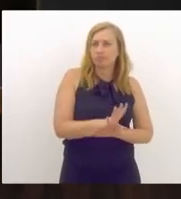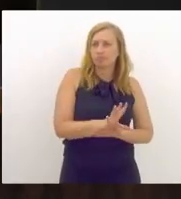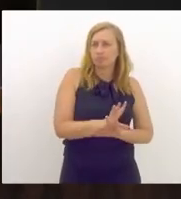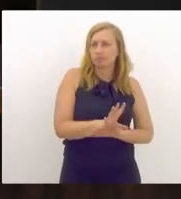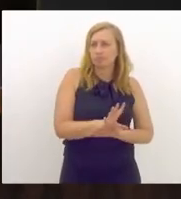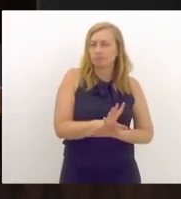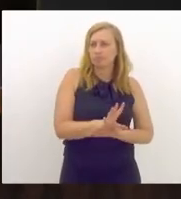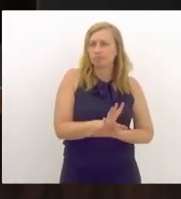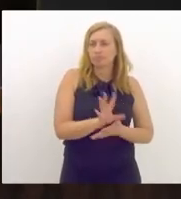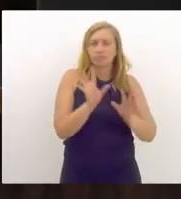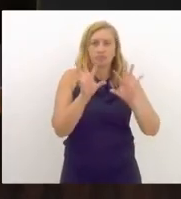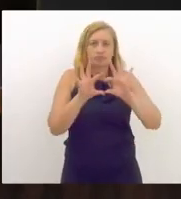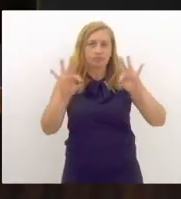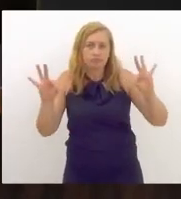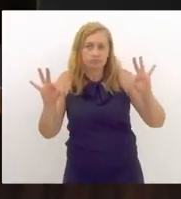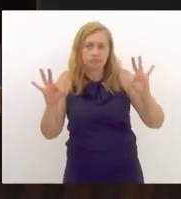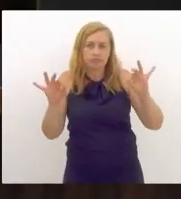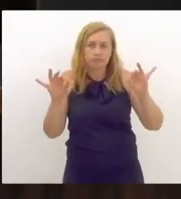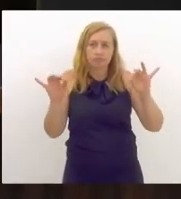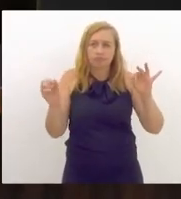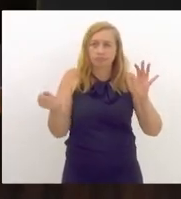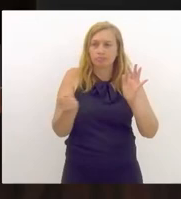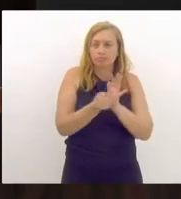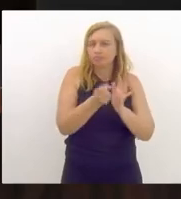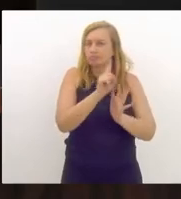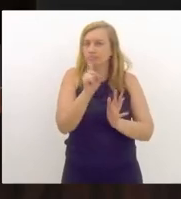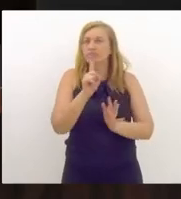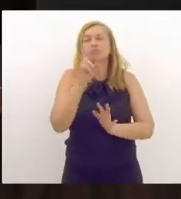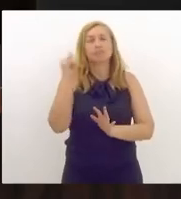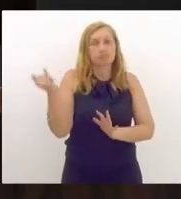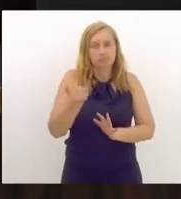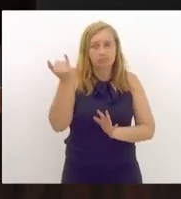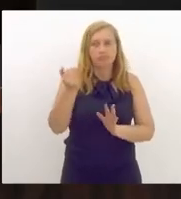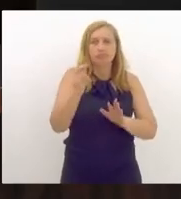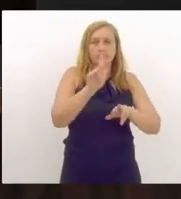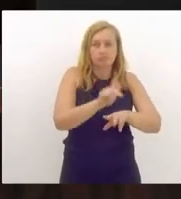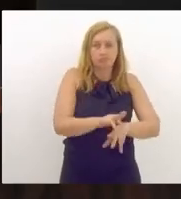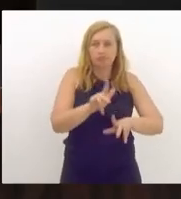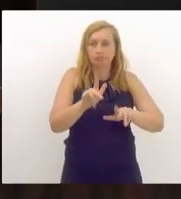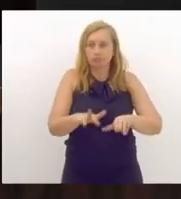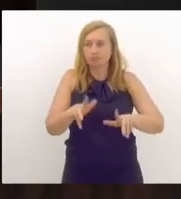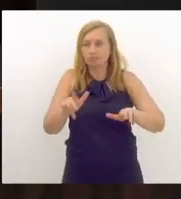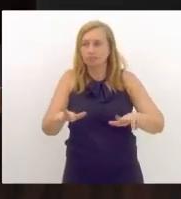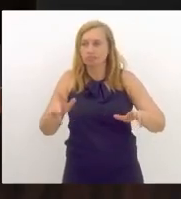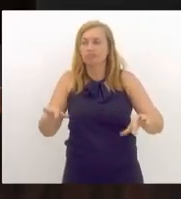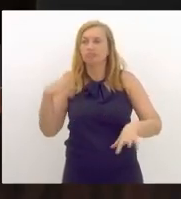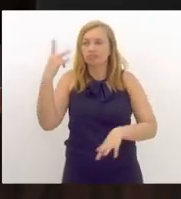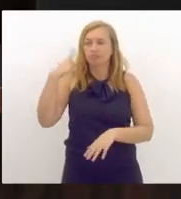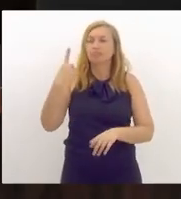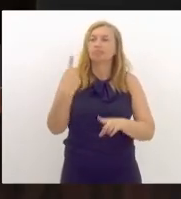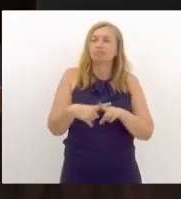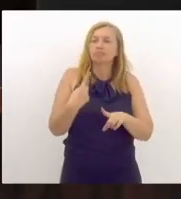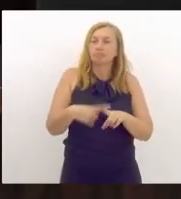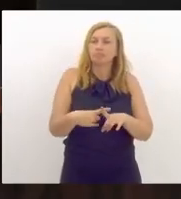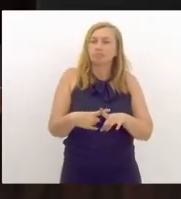uma frase panfletária é importante a diversidade no Parlamento porque ela Traz essa carga